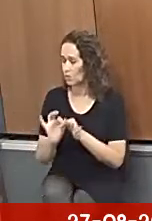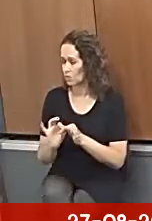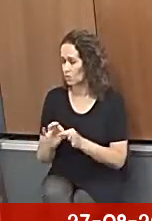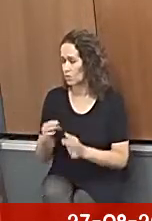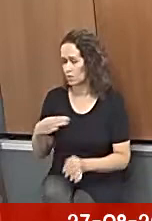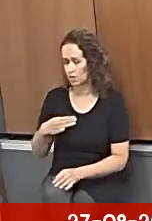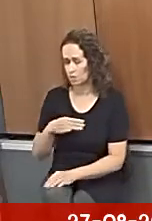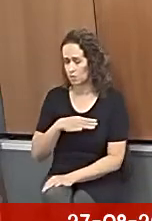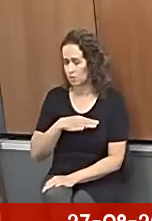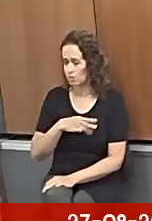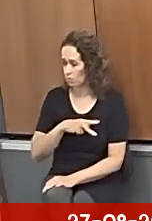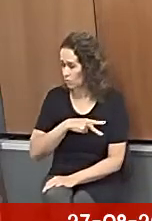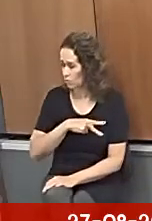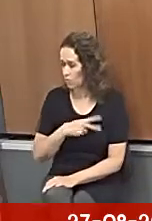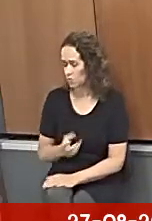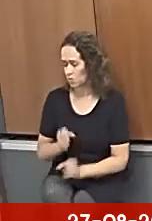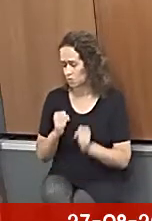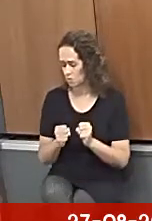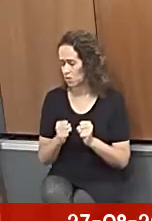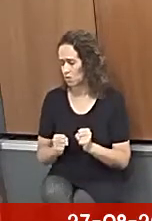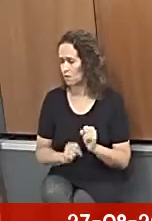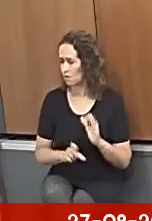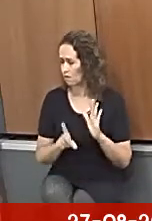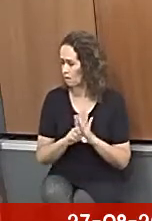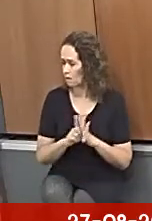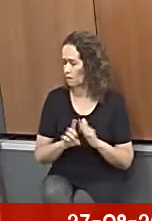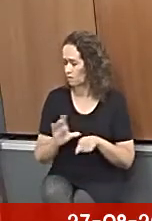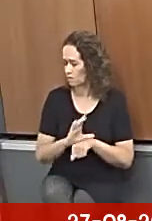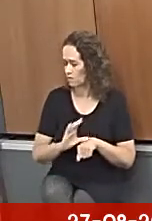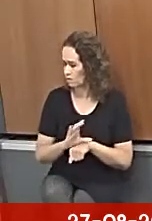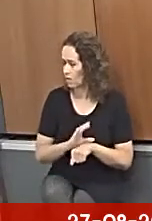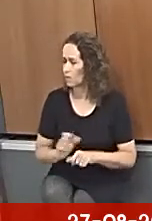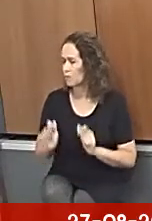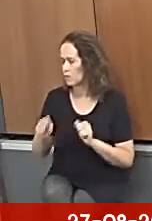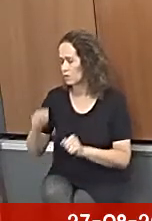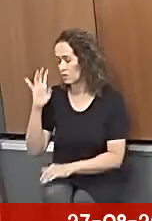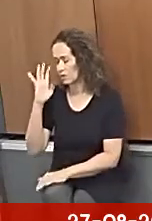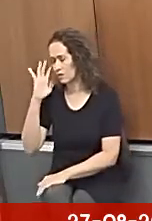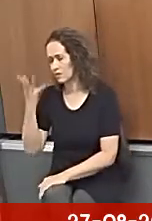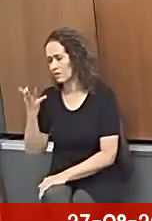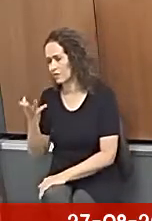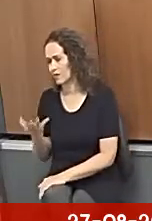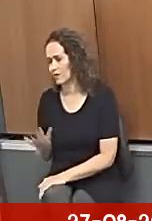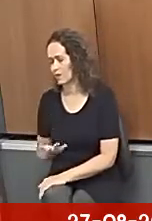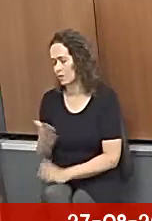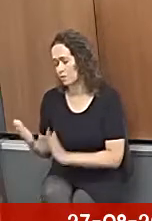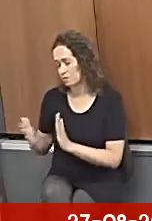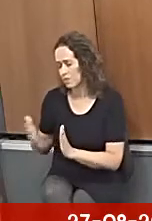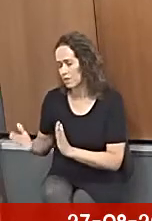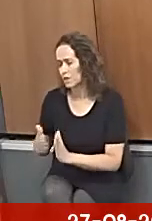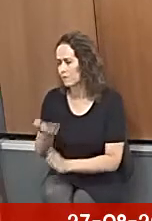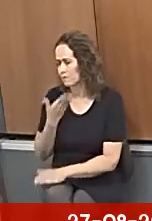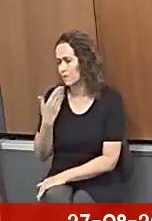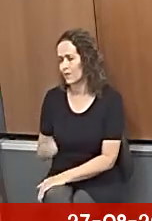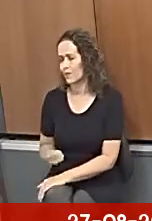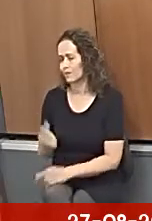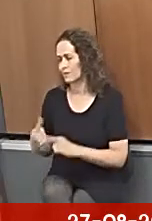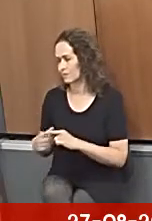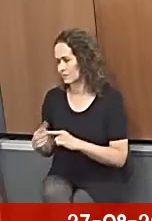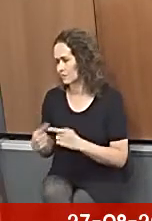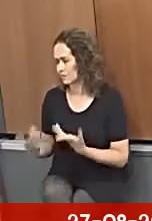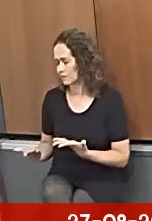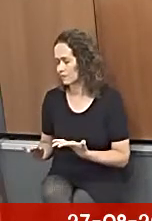que a gente consegue resolver todos esses impasses de forma duradoura porque a gente não vai ter é diz o nancy no